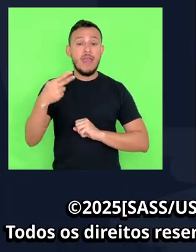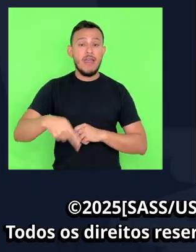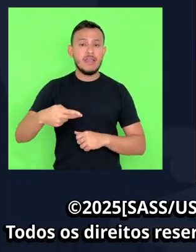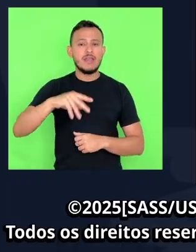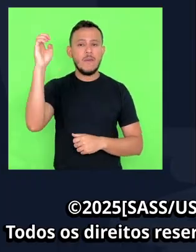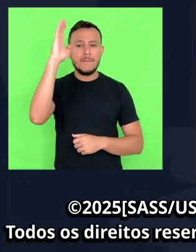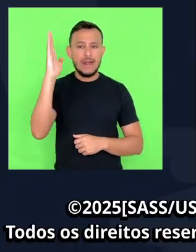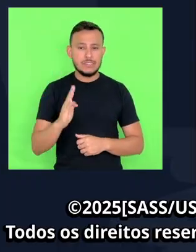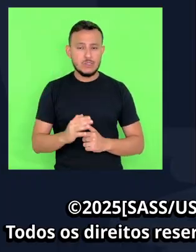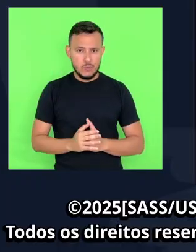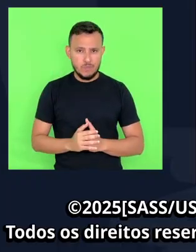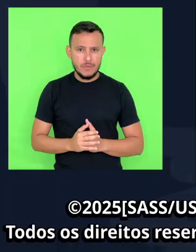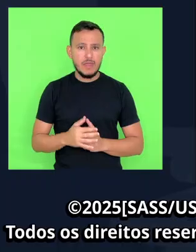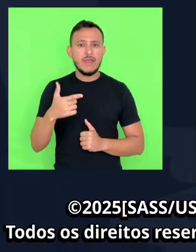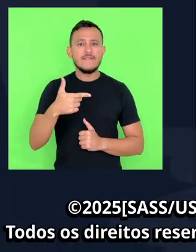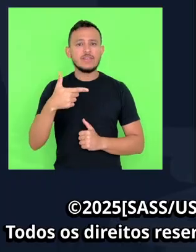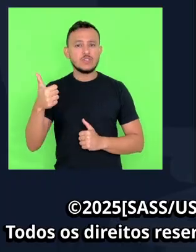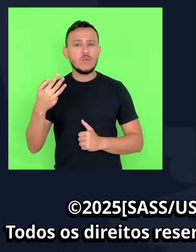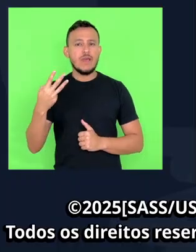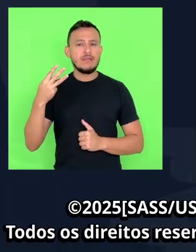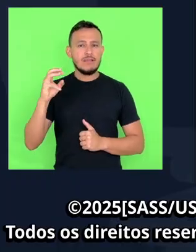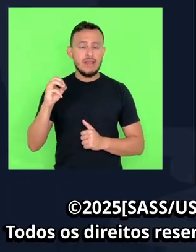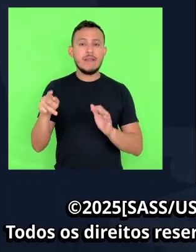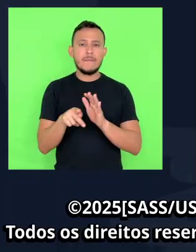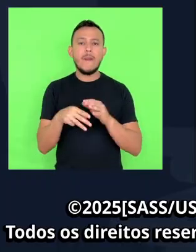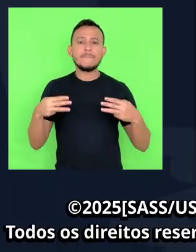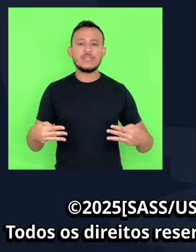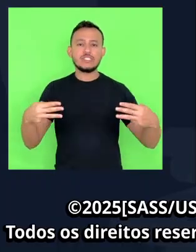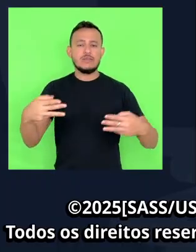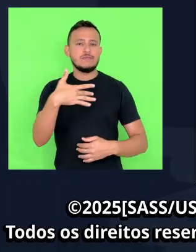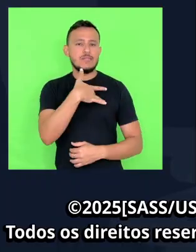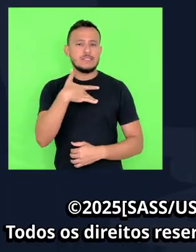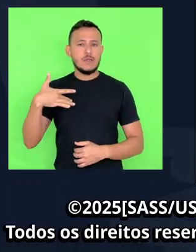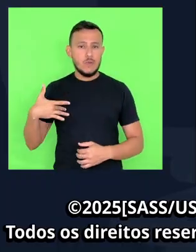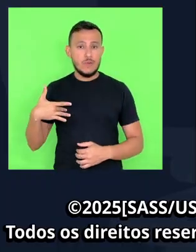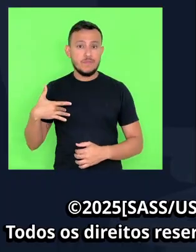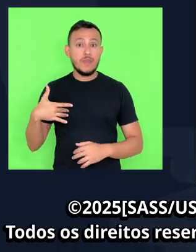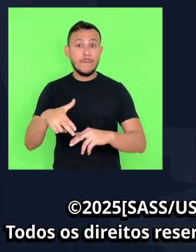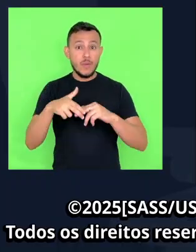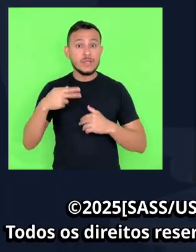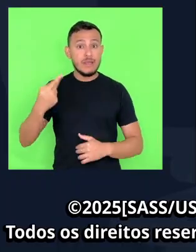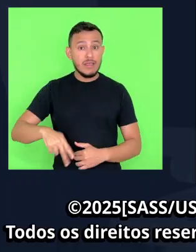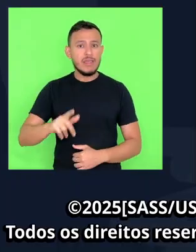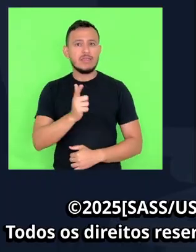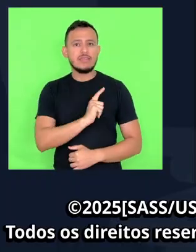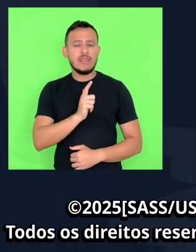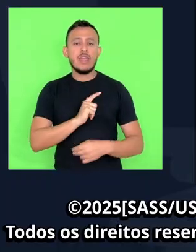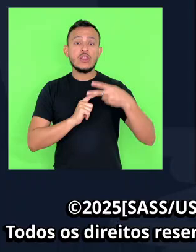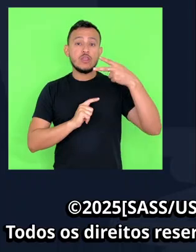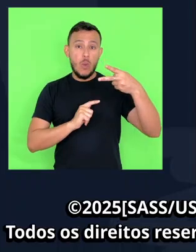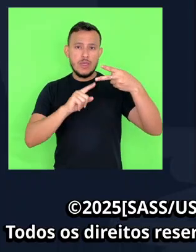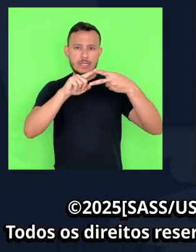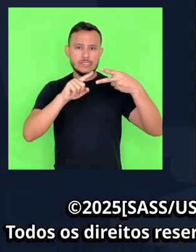no Brasil, 21 a 30, do Ministério da Saúde. Então, nós temos aqui